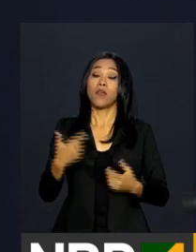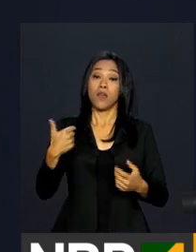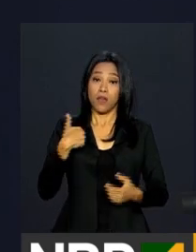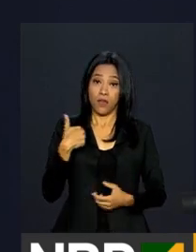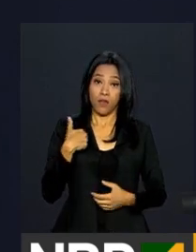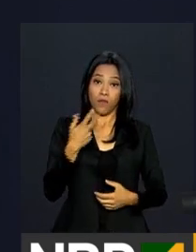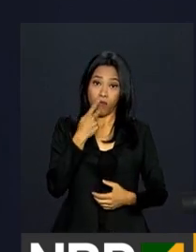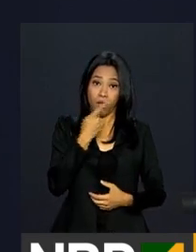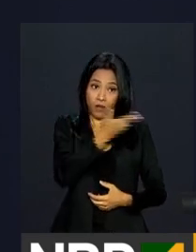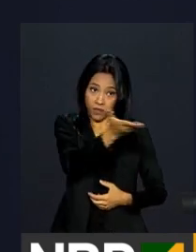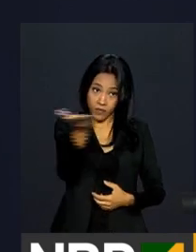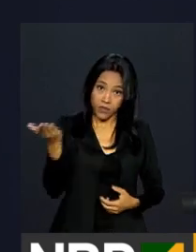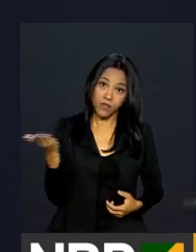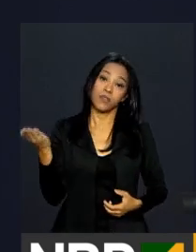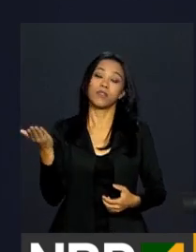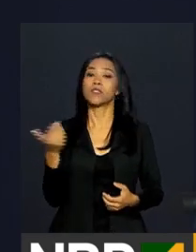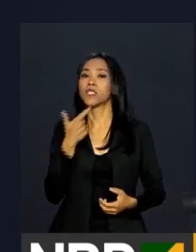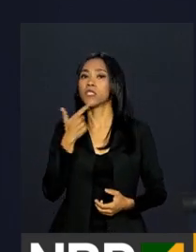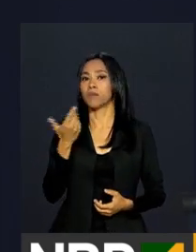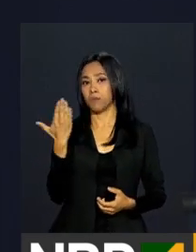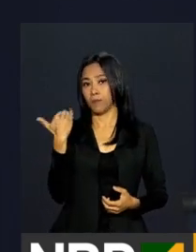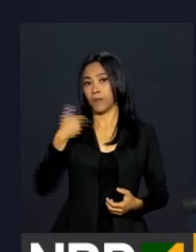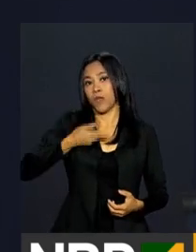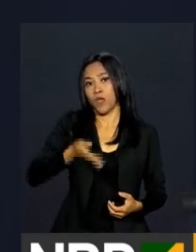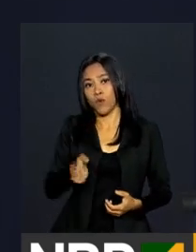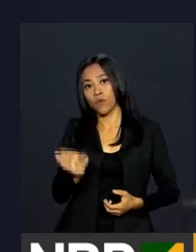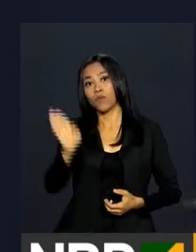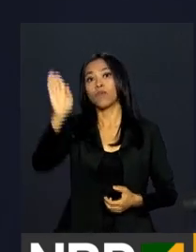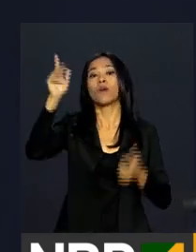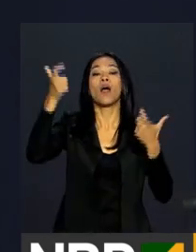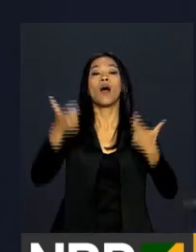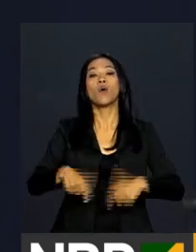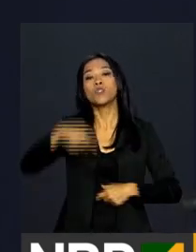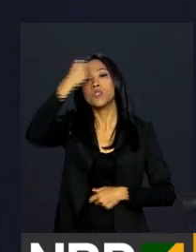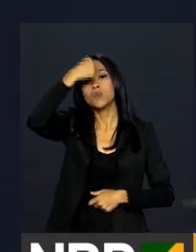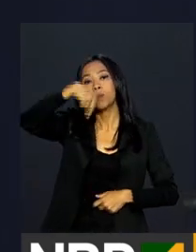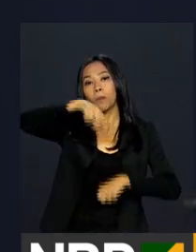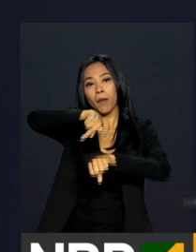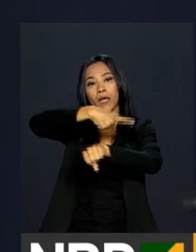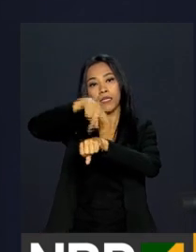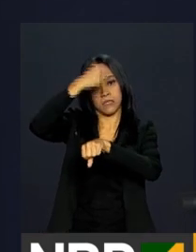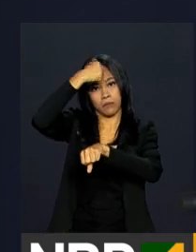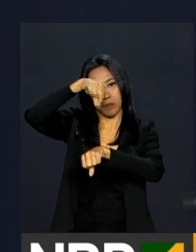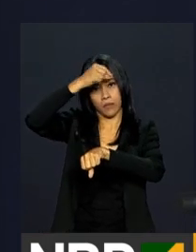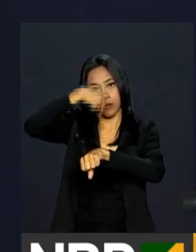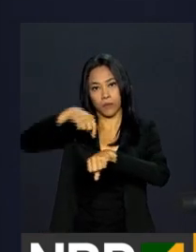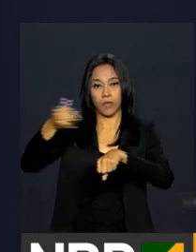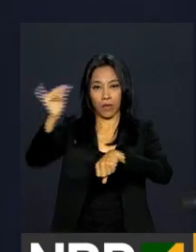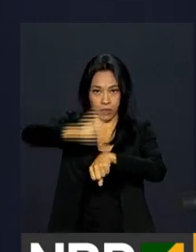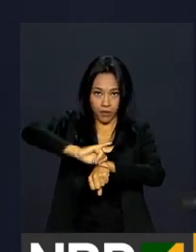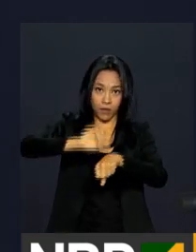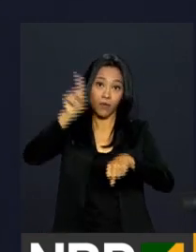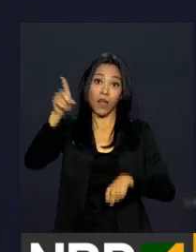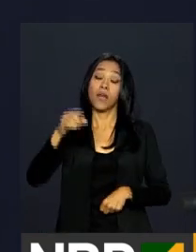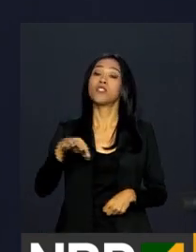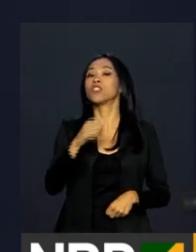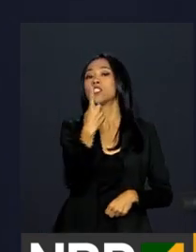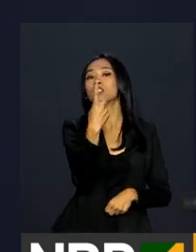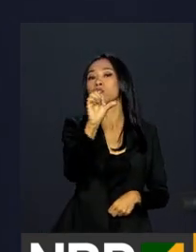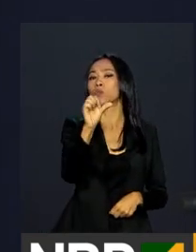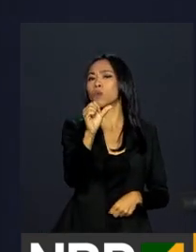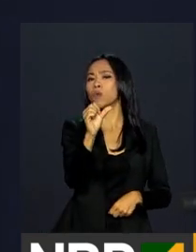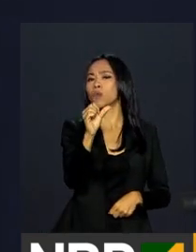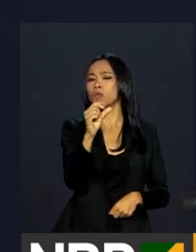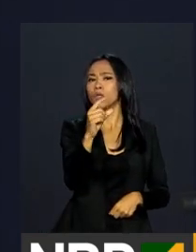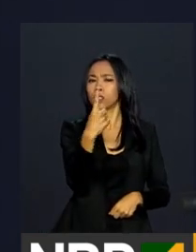senhoras que eu estive muito recentemente em Lima, no Peru, na chamada Cúpula das Américas, e lá havia cerca de 18, 19 chefes de Estado